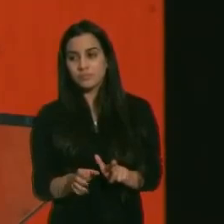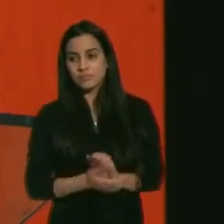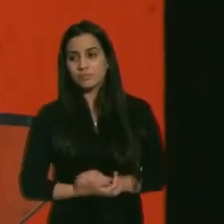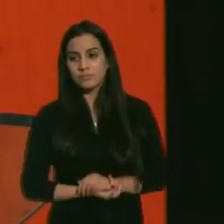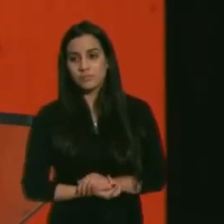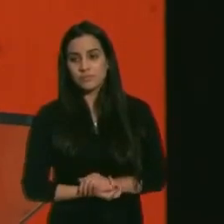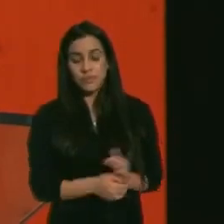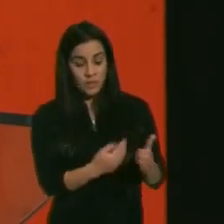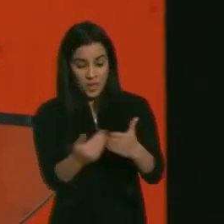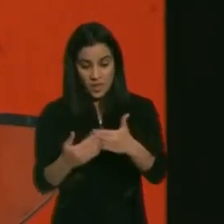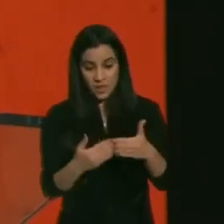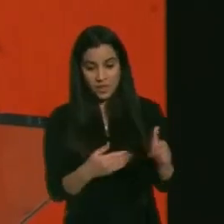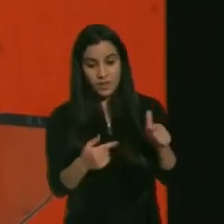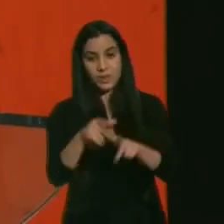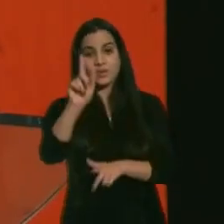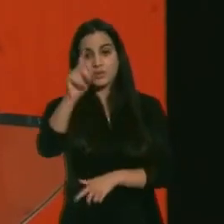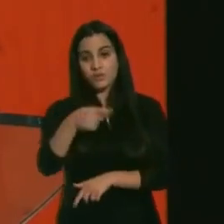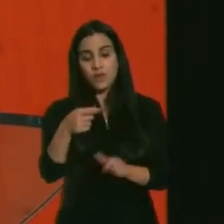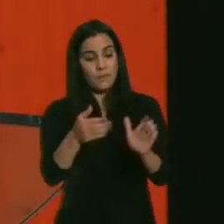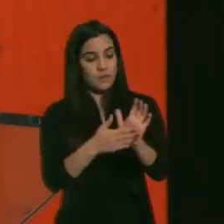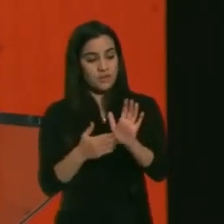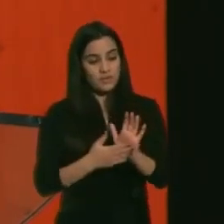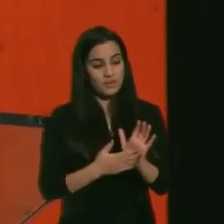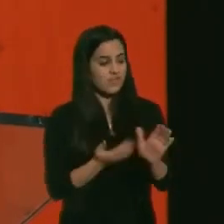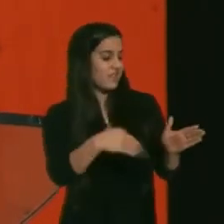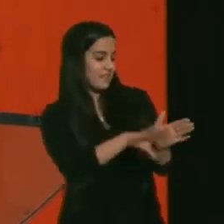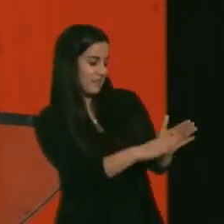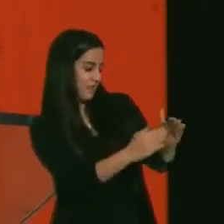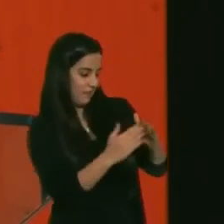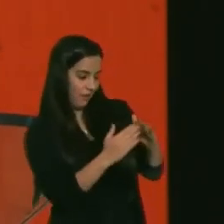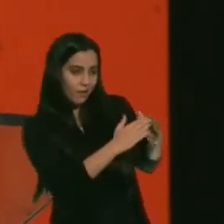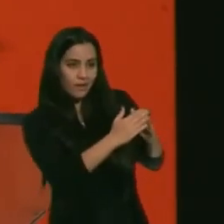Qualquer motivo é motivo para não ir à casa do Senhor.